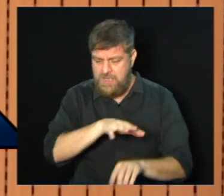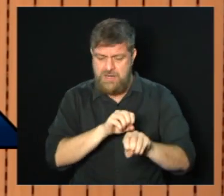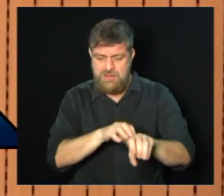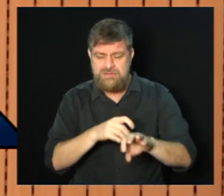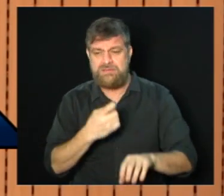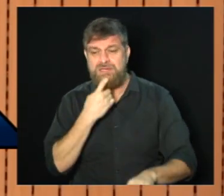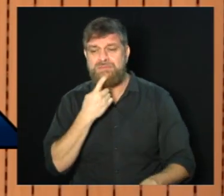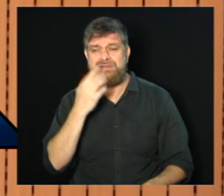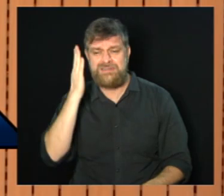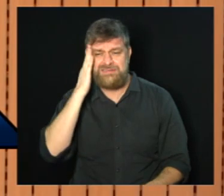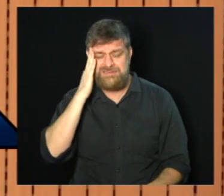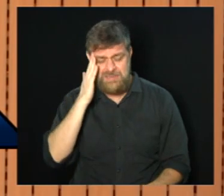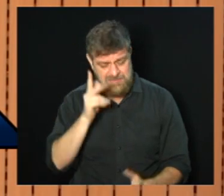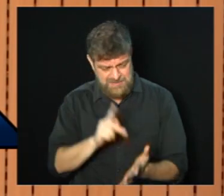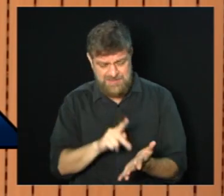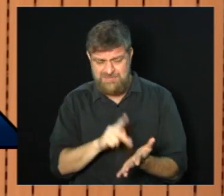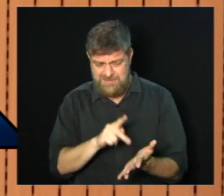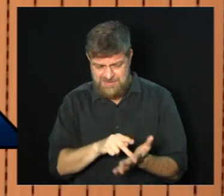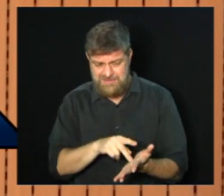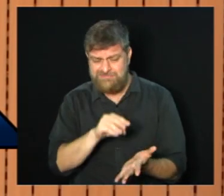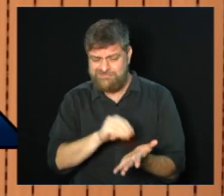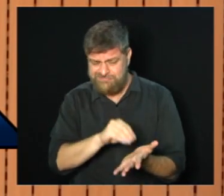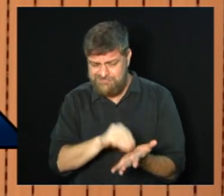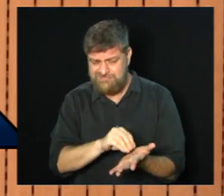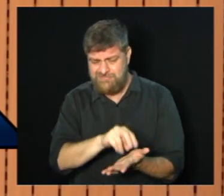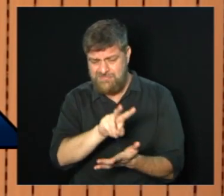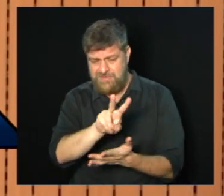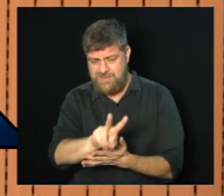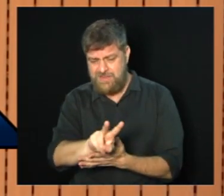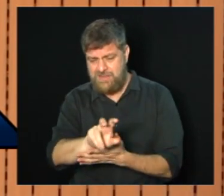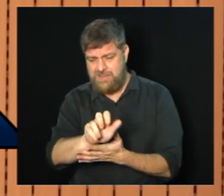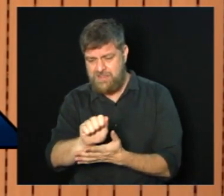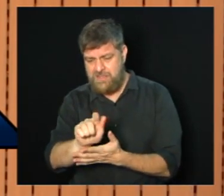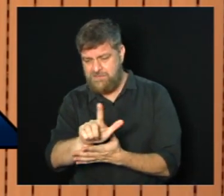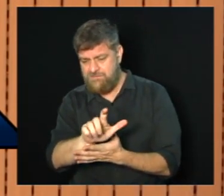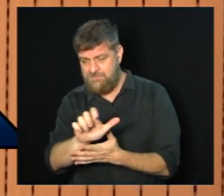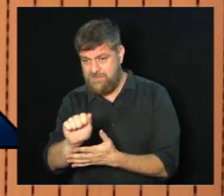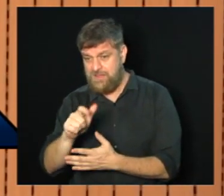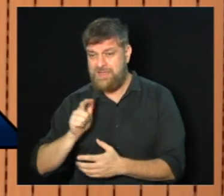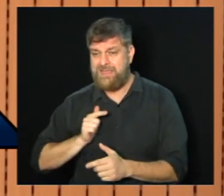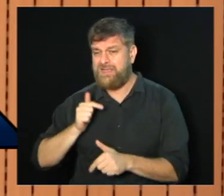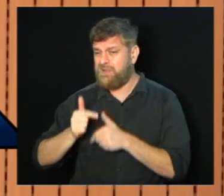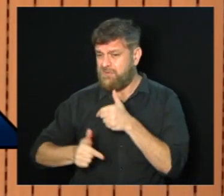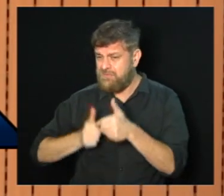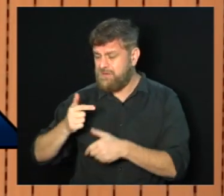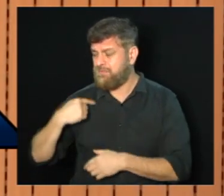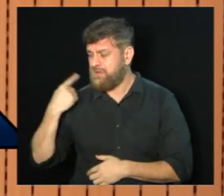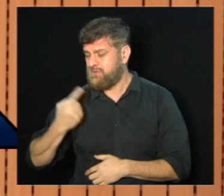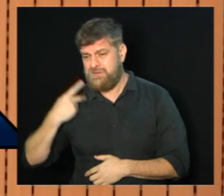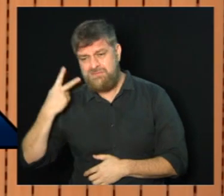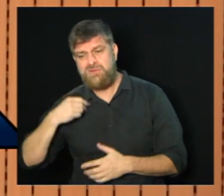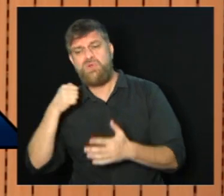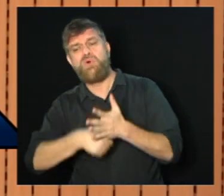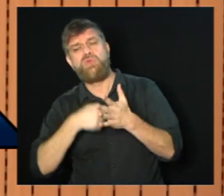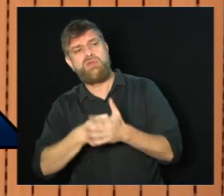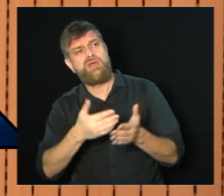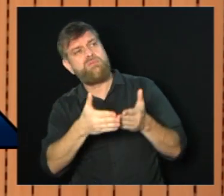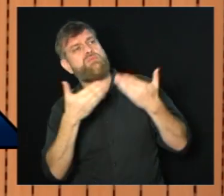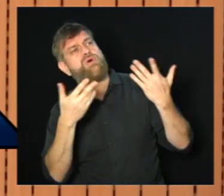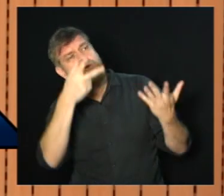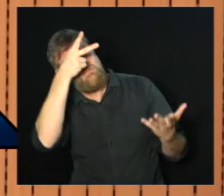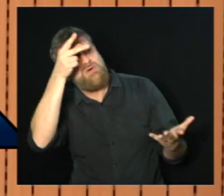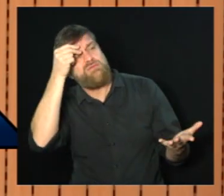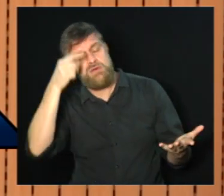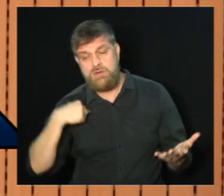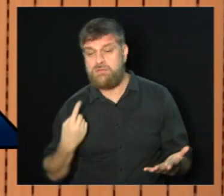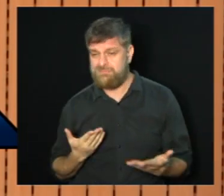de Campinas. E também um trabalho recorrente dos vereadores aqui em cobrar o executivo. O vereador Antônio